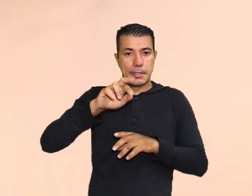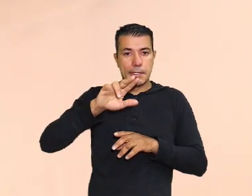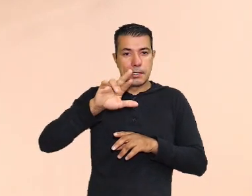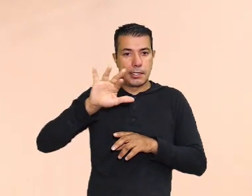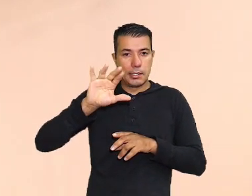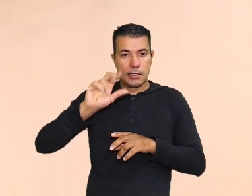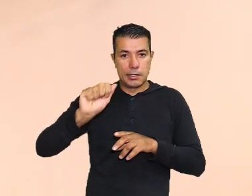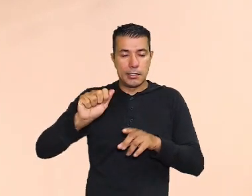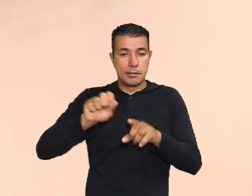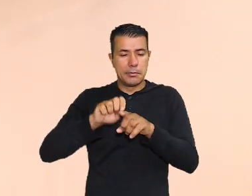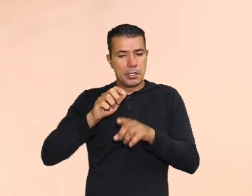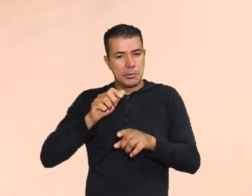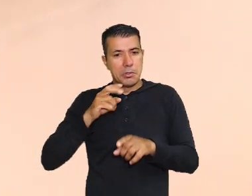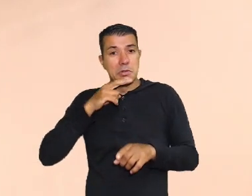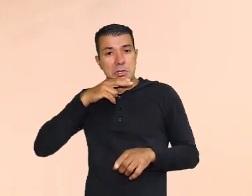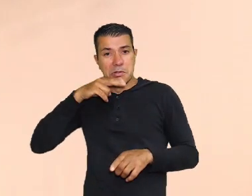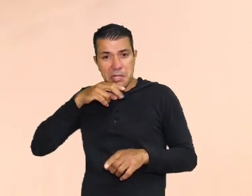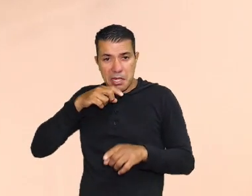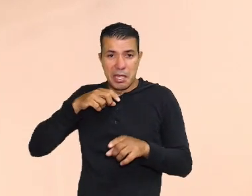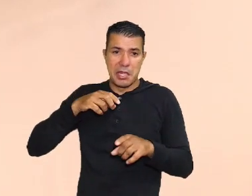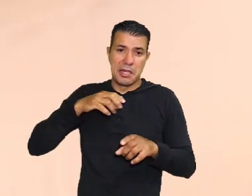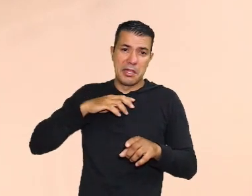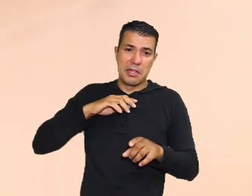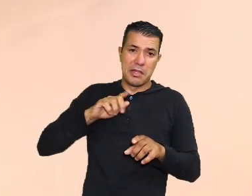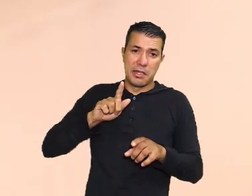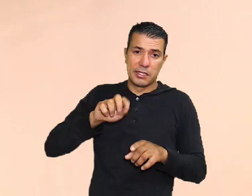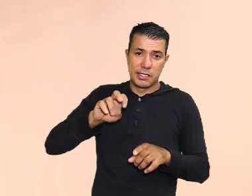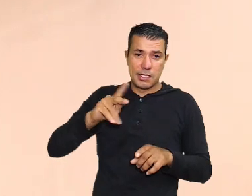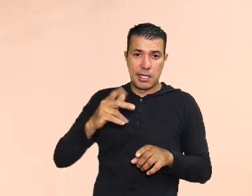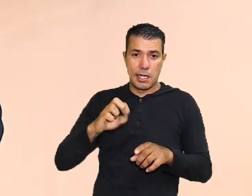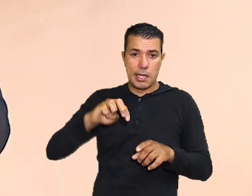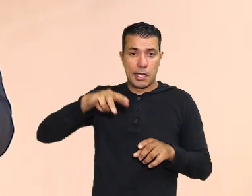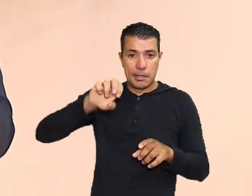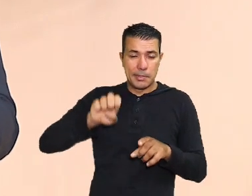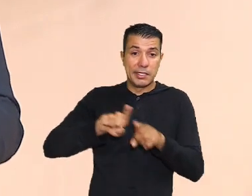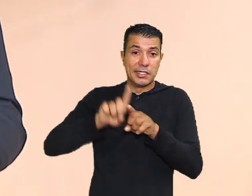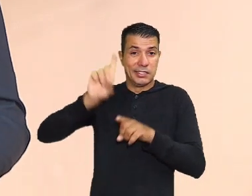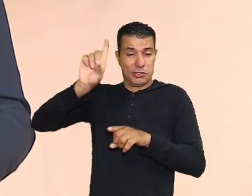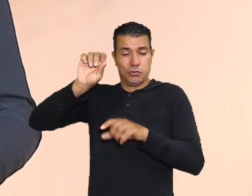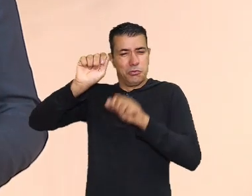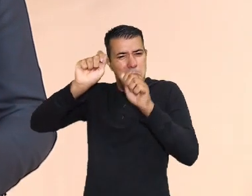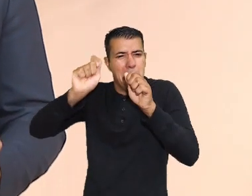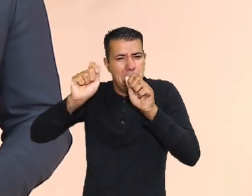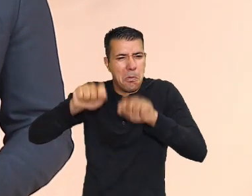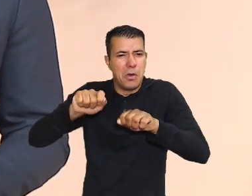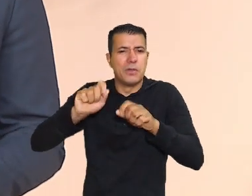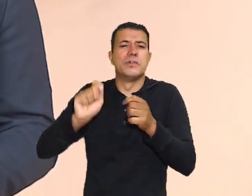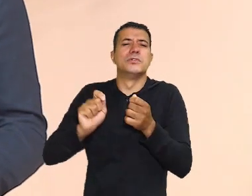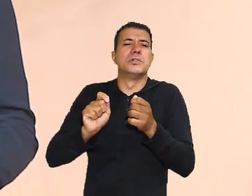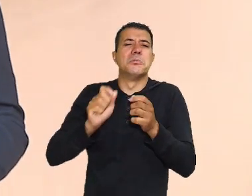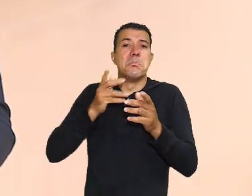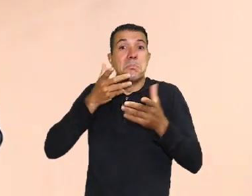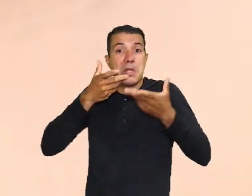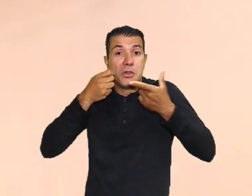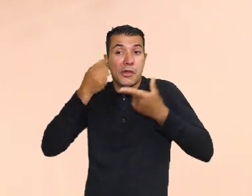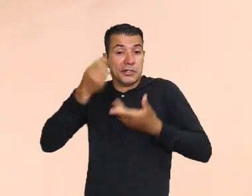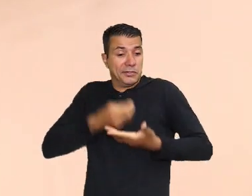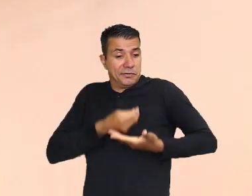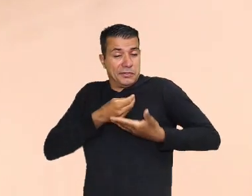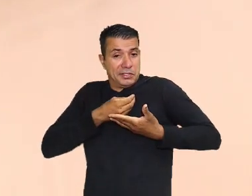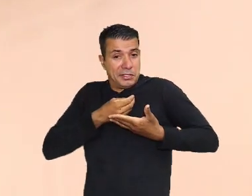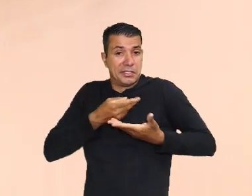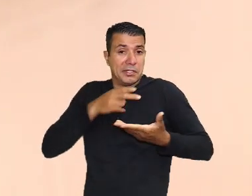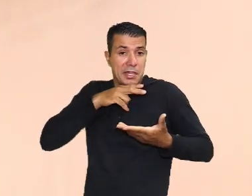neto Guilherme, que amanhã vai passar por audiência, que Deus possa fazer o melhor na vida dele. Irmãos, são muitos